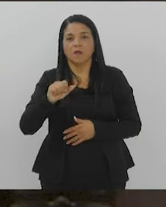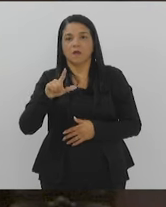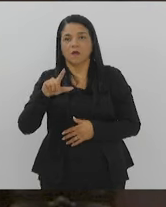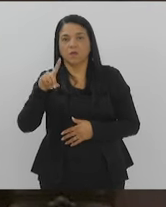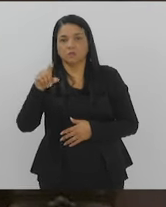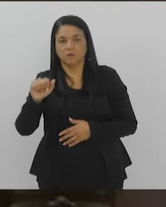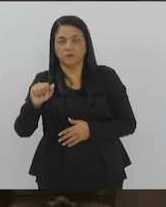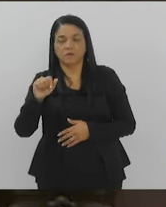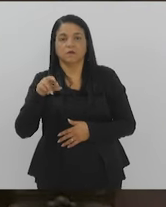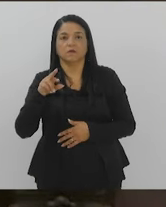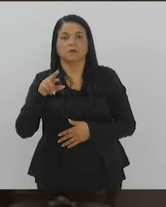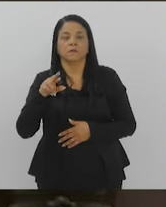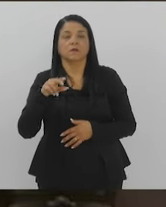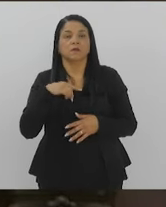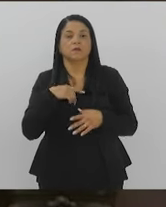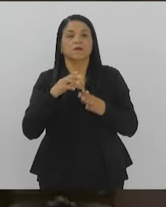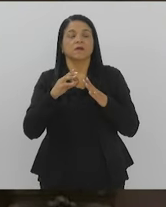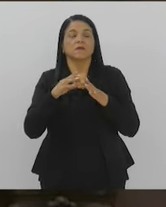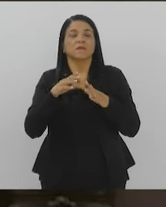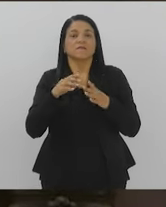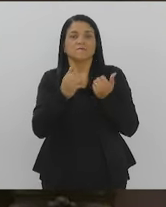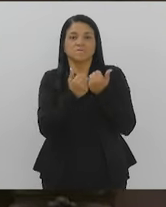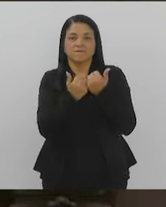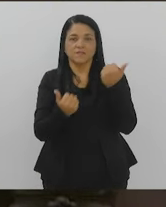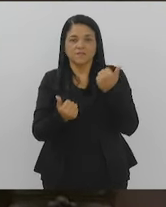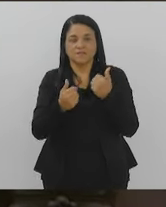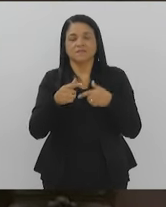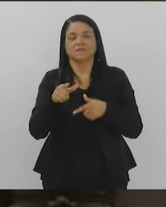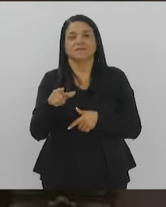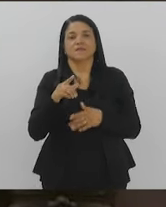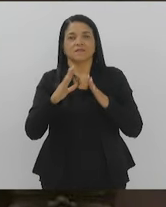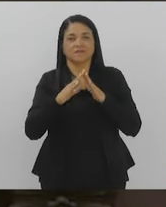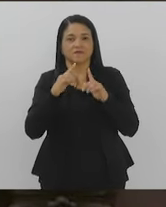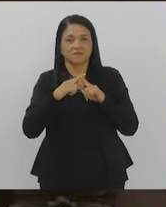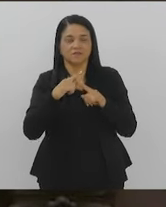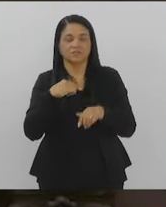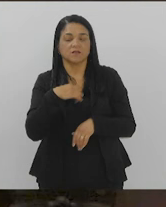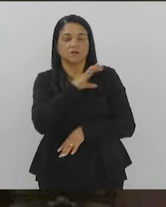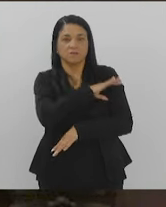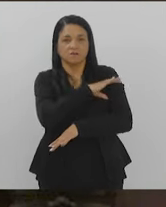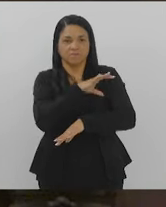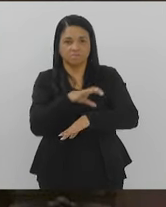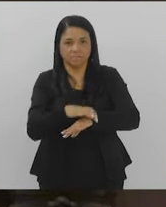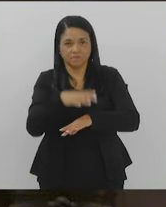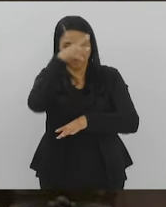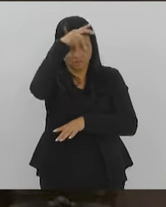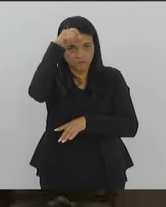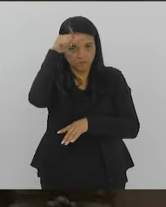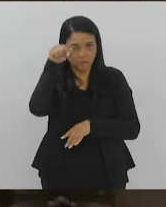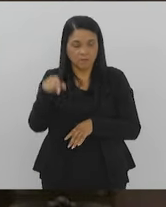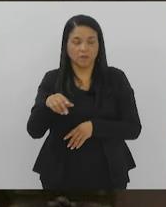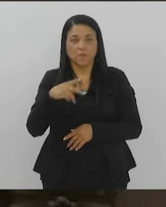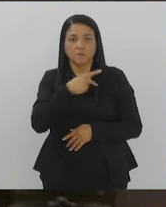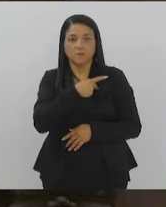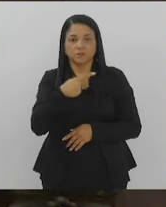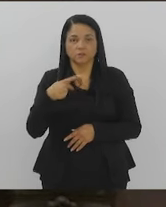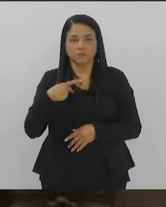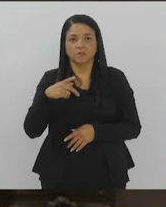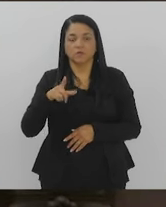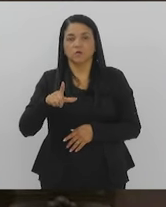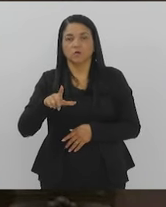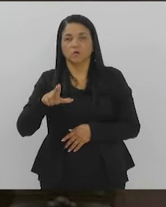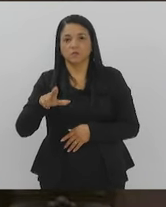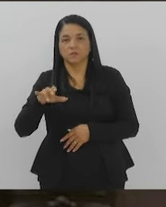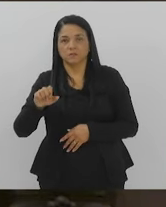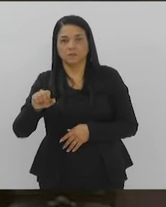da Igreja Mãe da Amazonas, pastora Luzinira